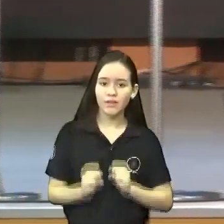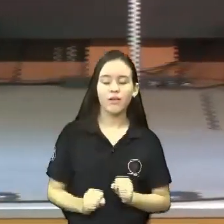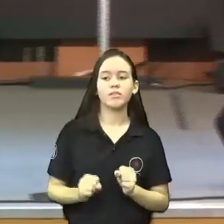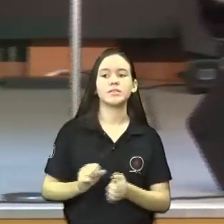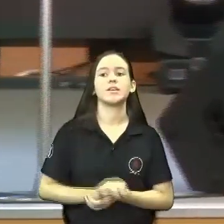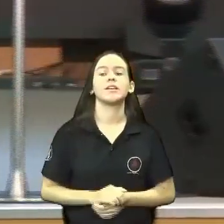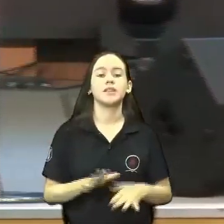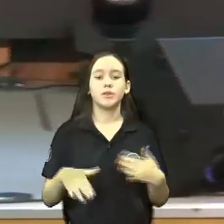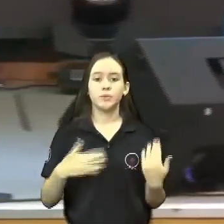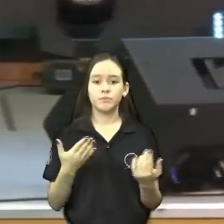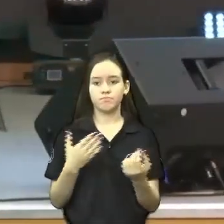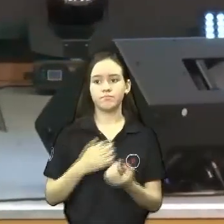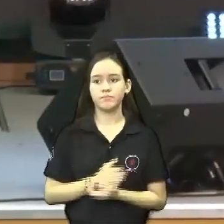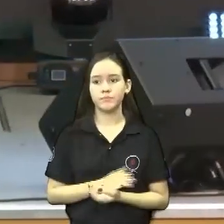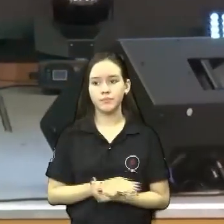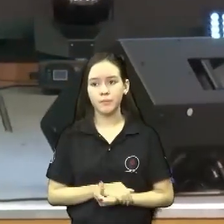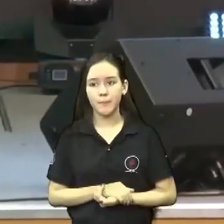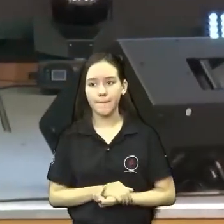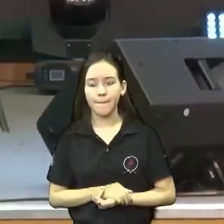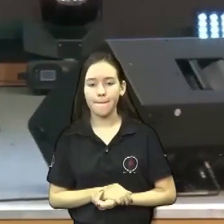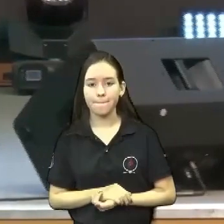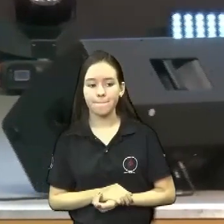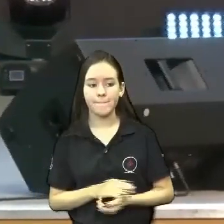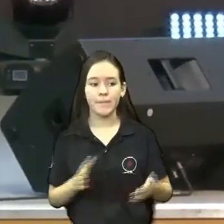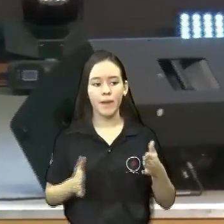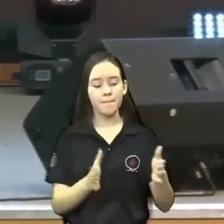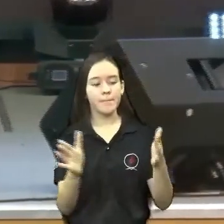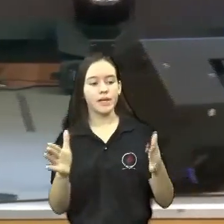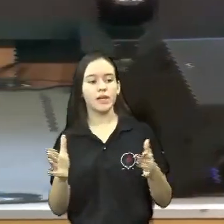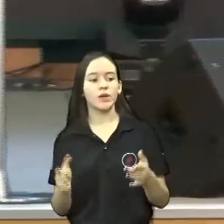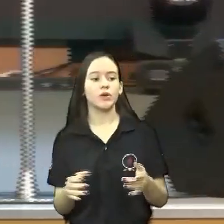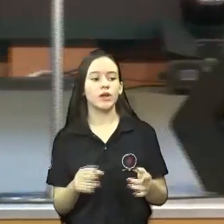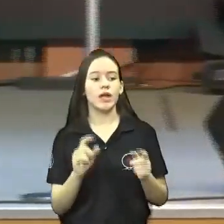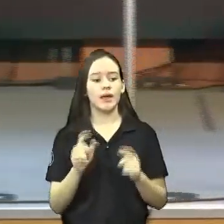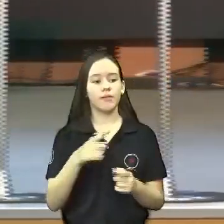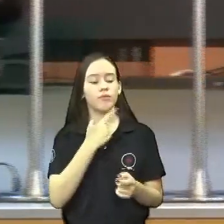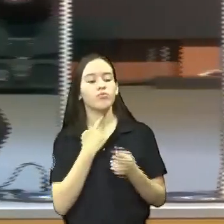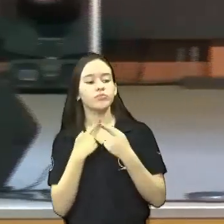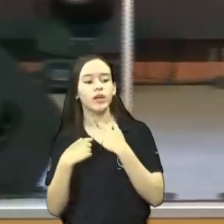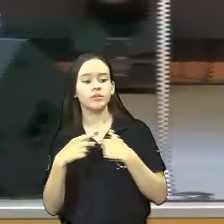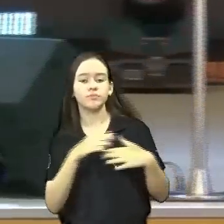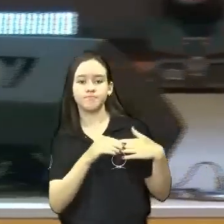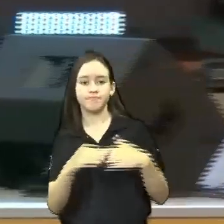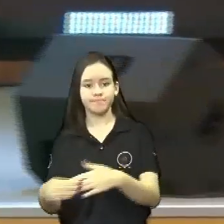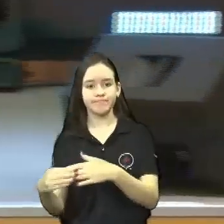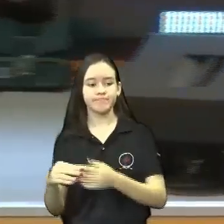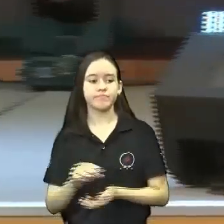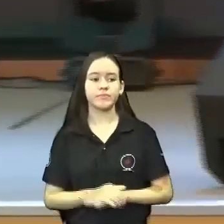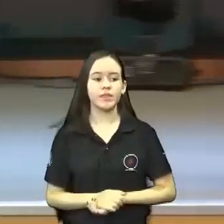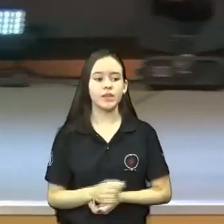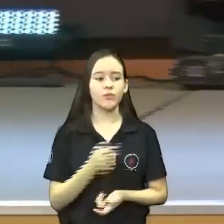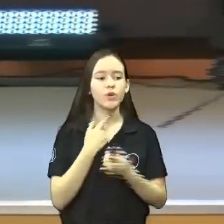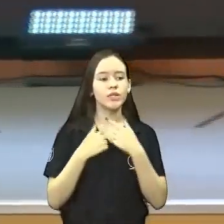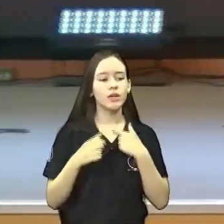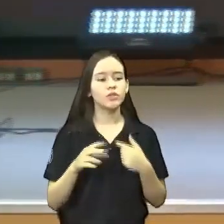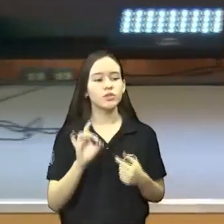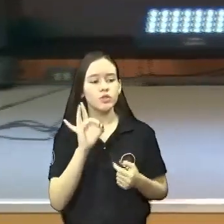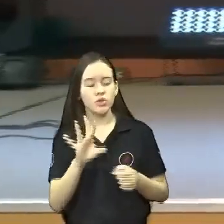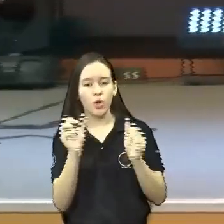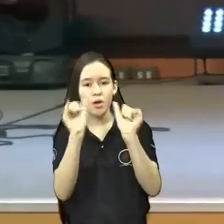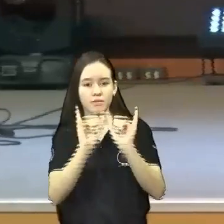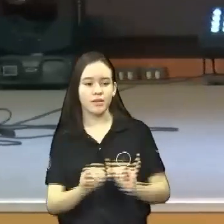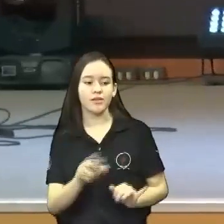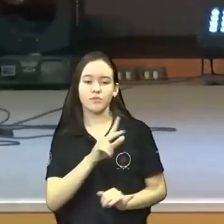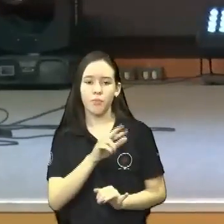esse caminho é norteado pela vontade tem vontade não tô falando só de sexualidade não